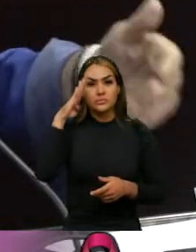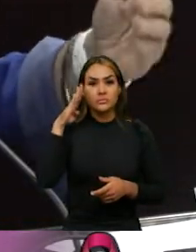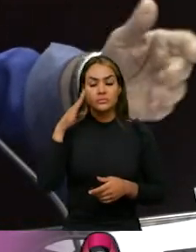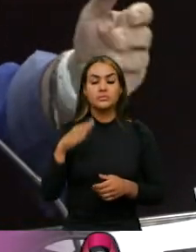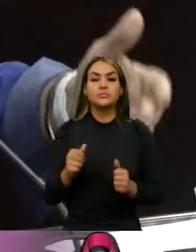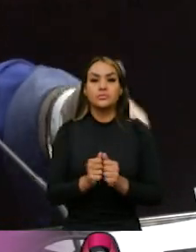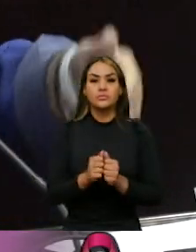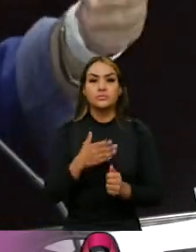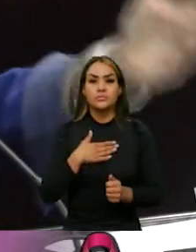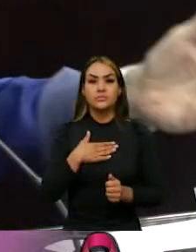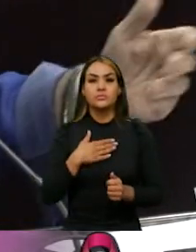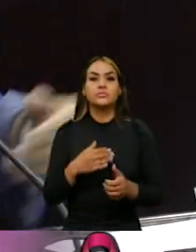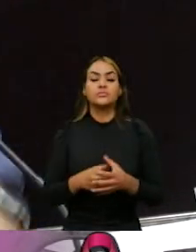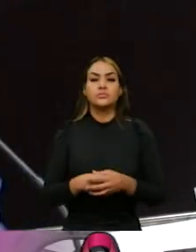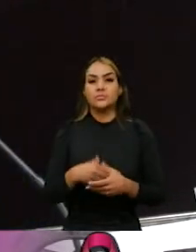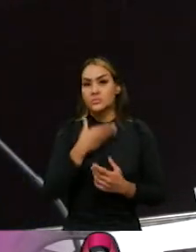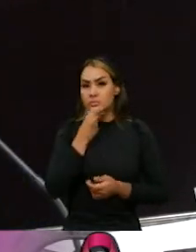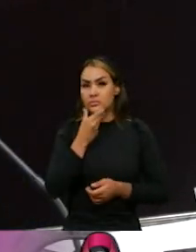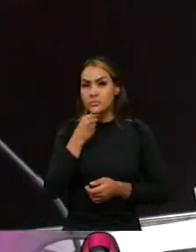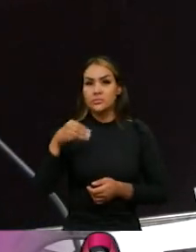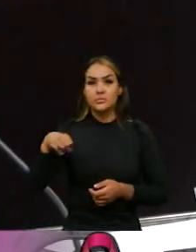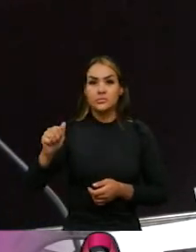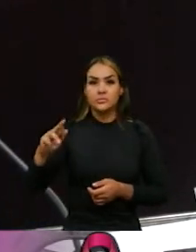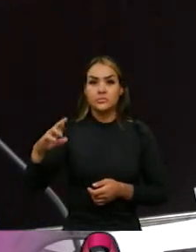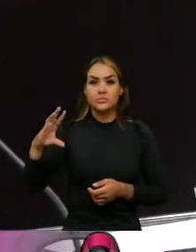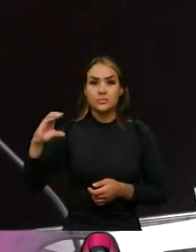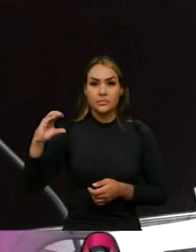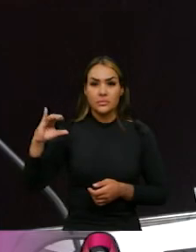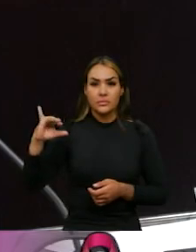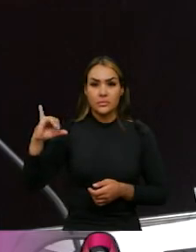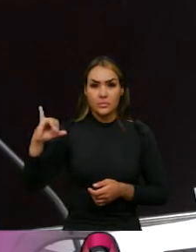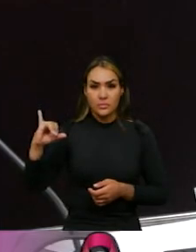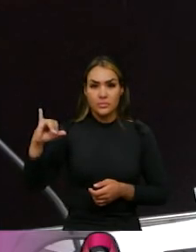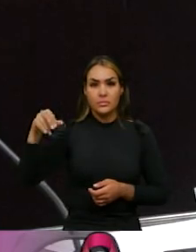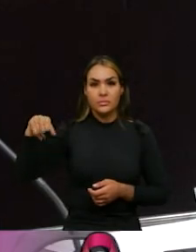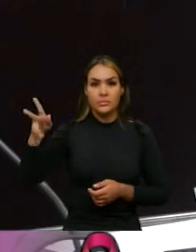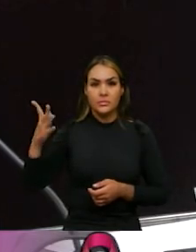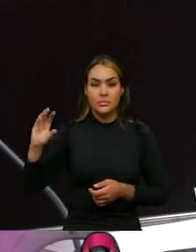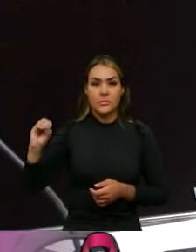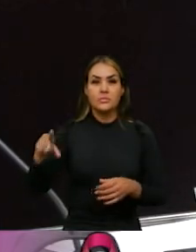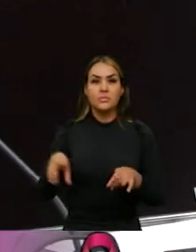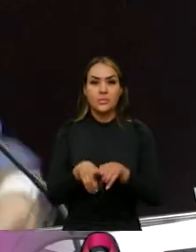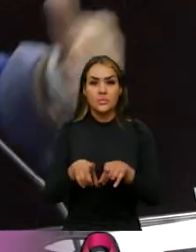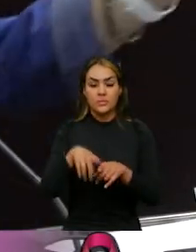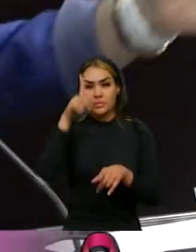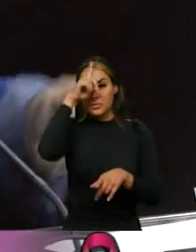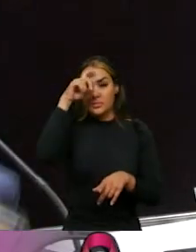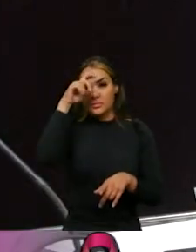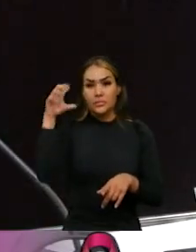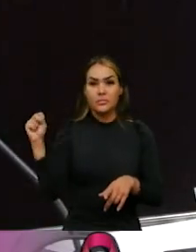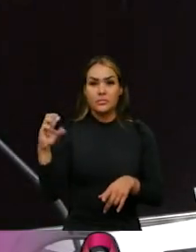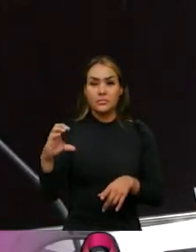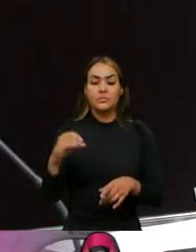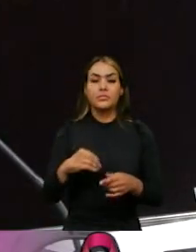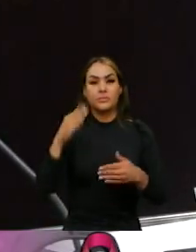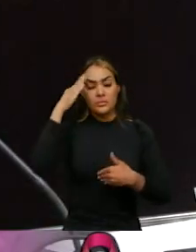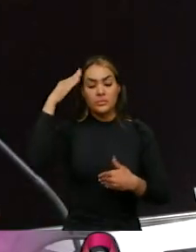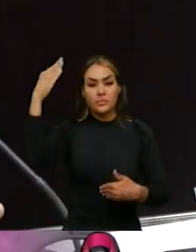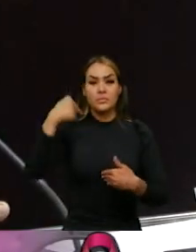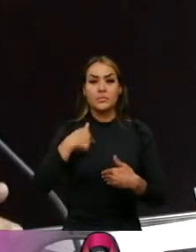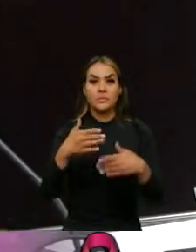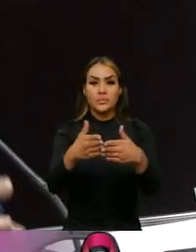Marcinho da Santa Casa também estava na ocasião que foi feita essa solicitação. Obrigado e peço que retire